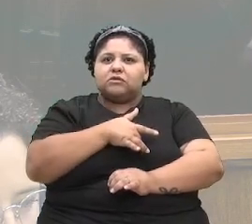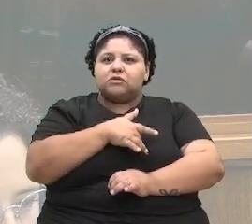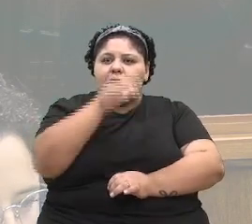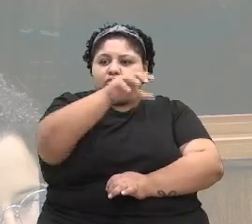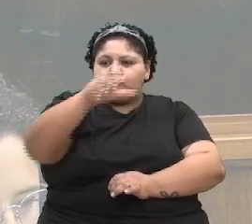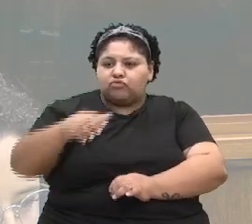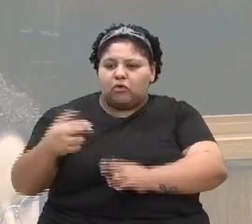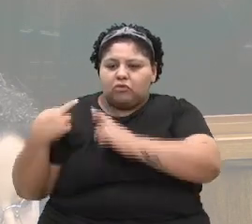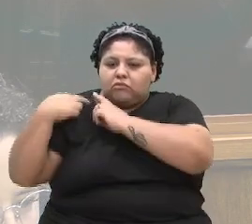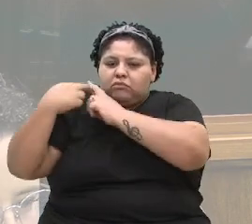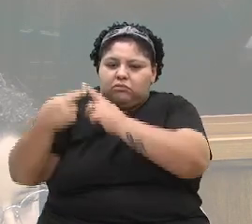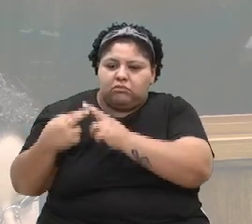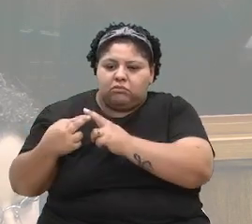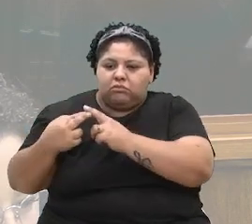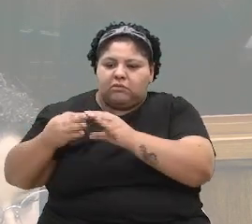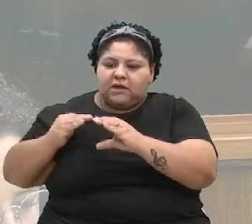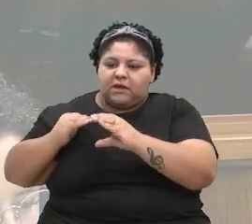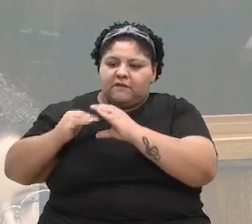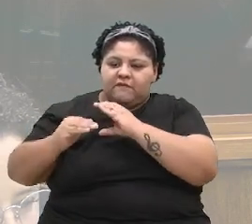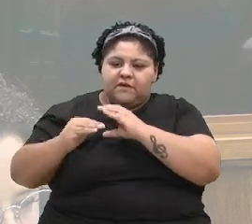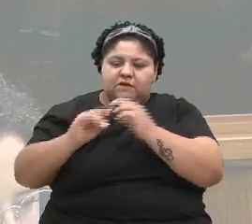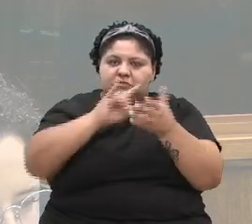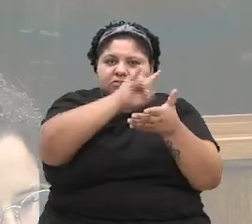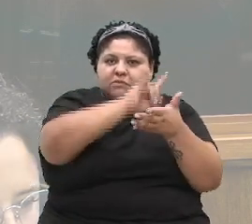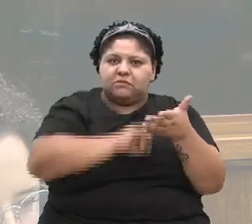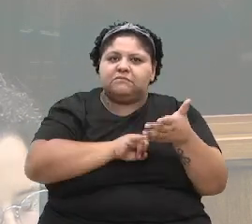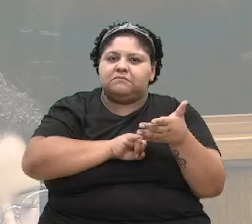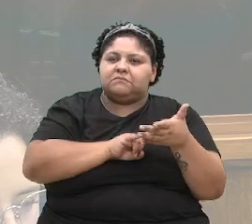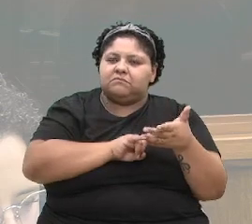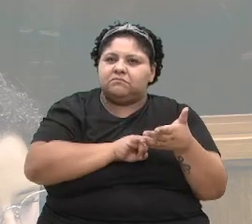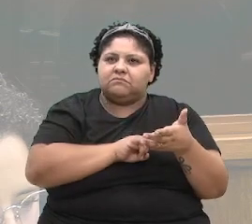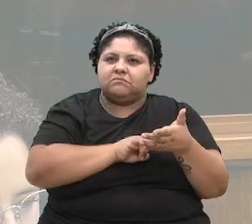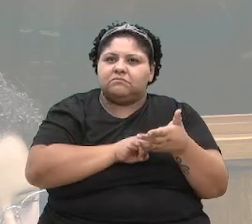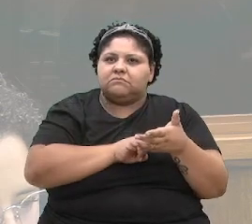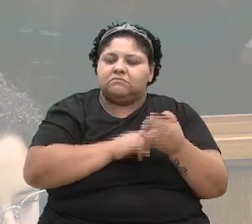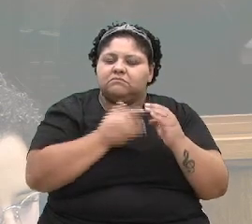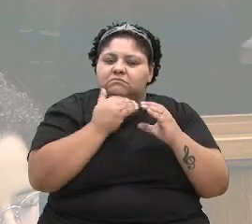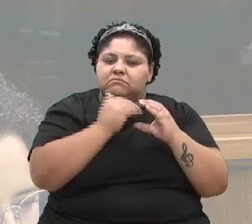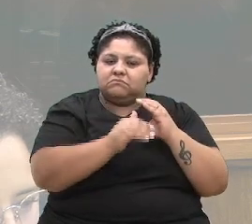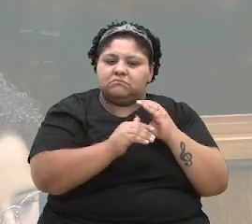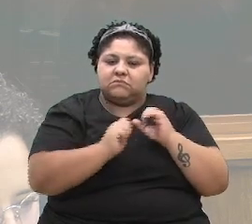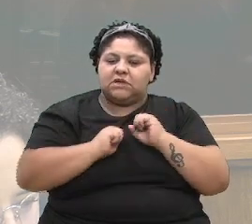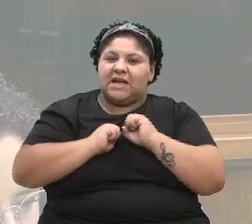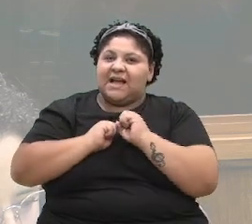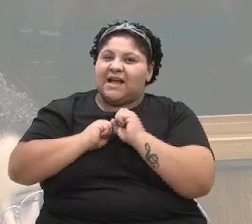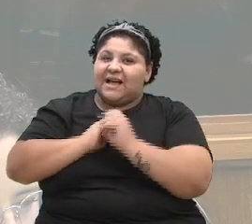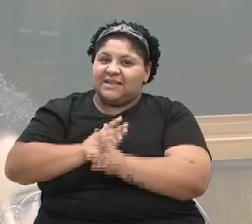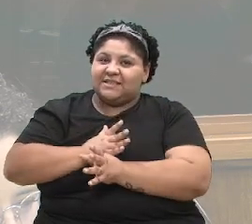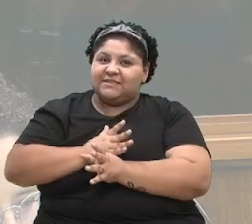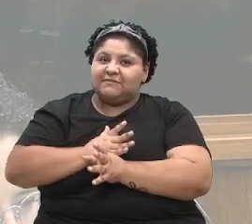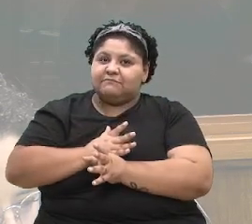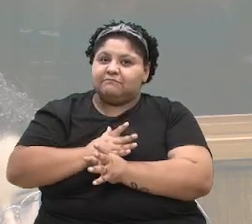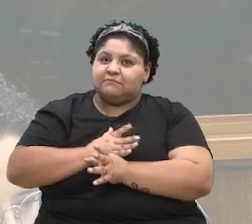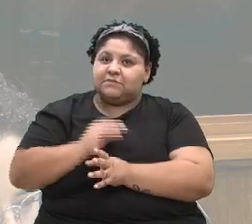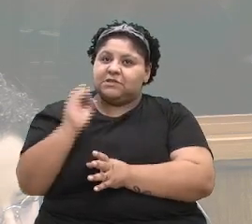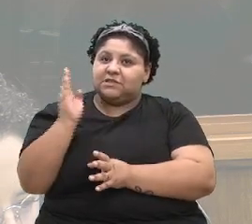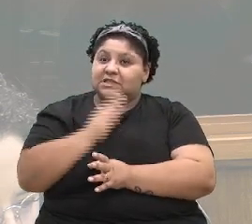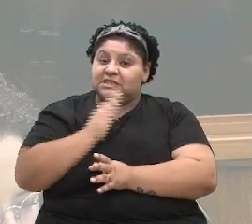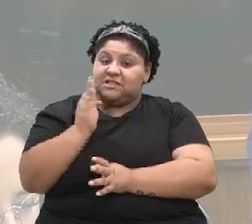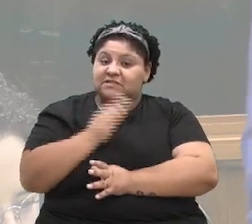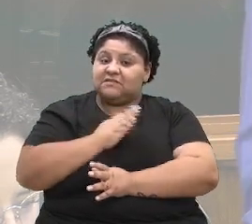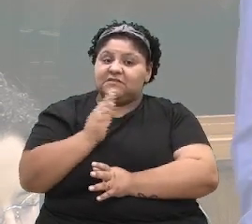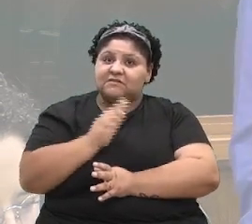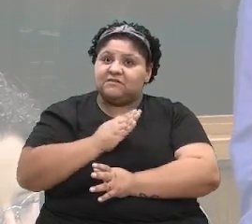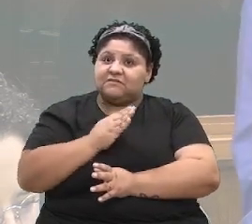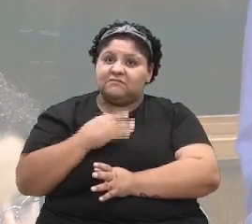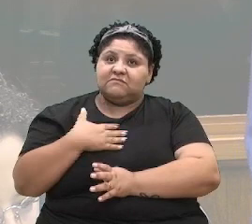né, remetam essa moção e que se encaminhe ações ágeis e urgentes